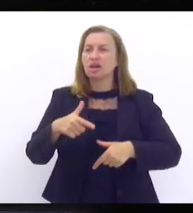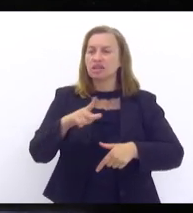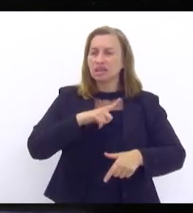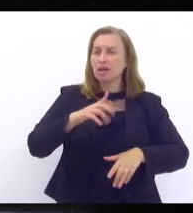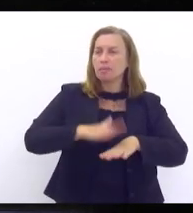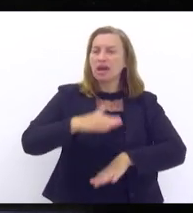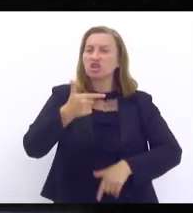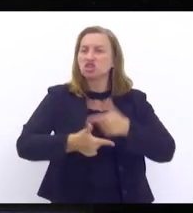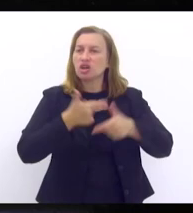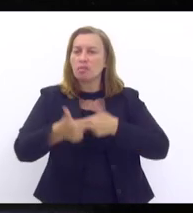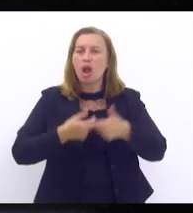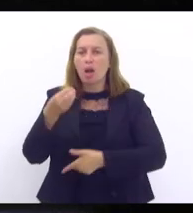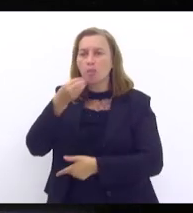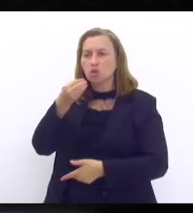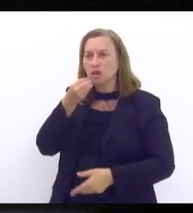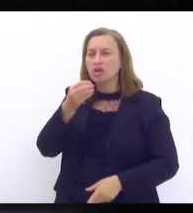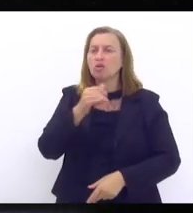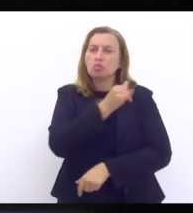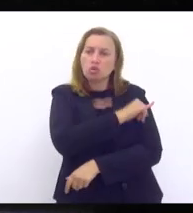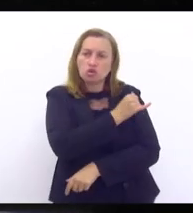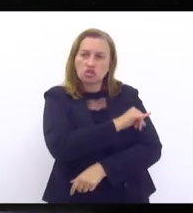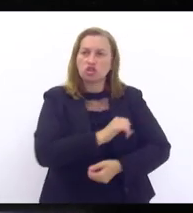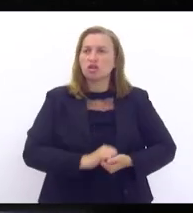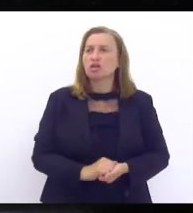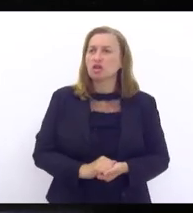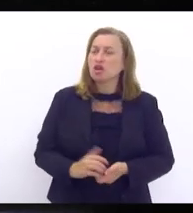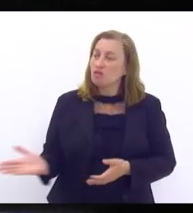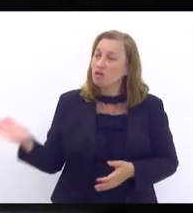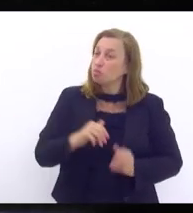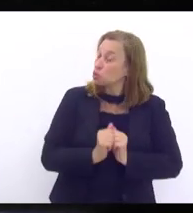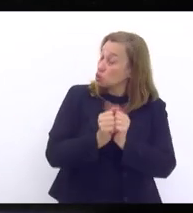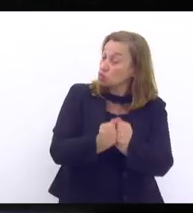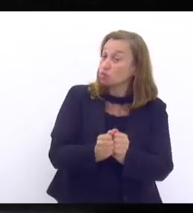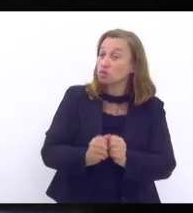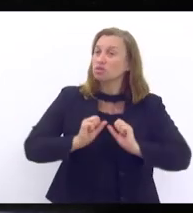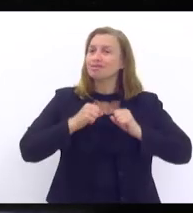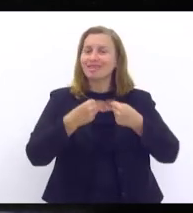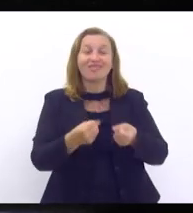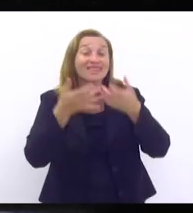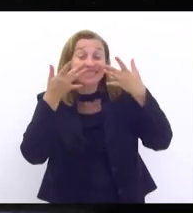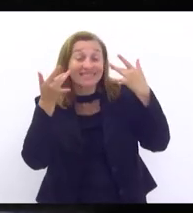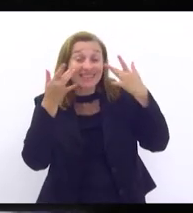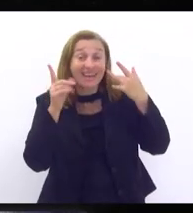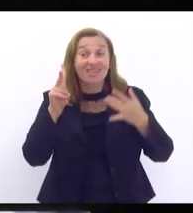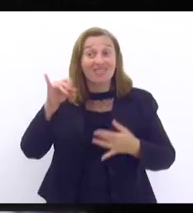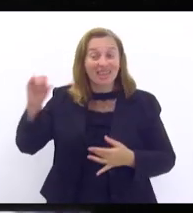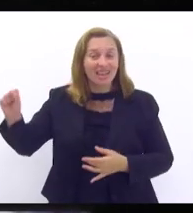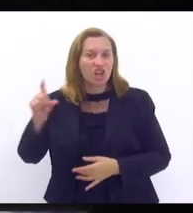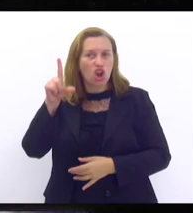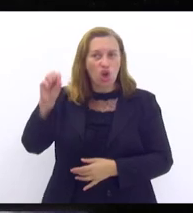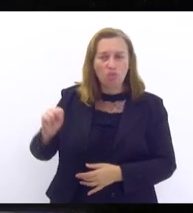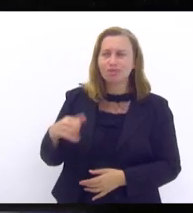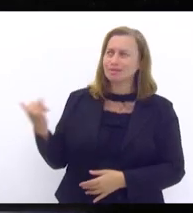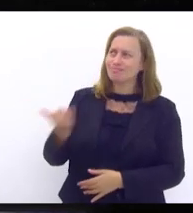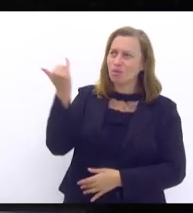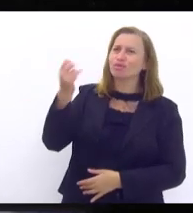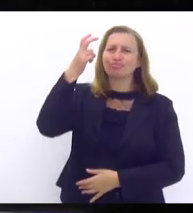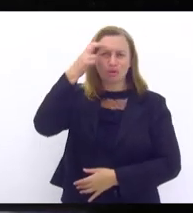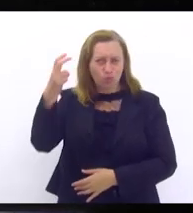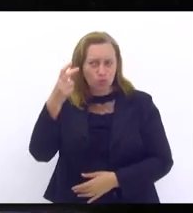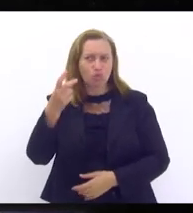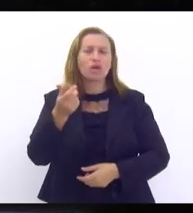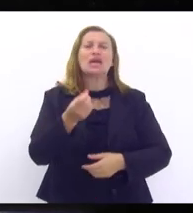e oportunidade para o povo do Rio de Janeiro. Vamos juntos na defesa do Teatro Vila Lobos, tão importante para a cultura e